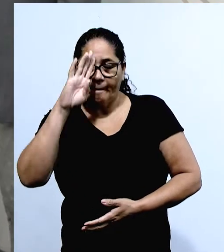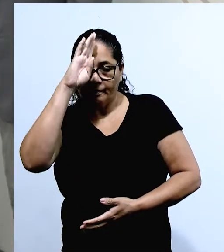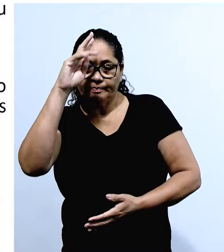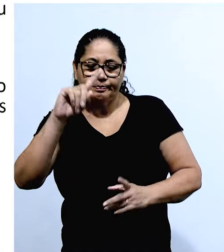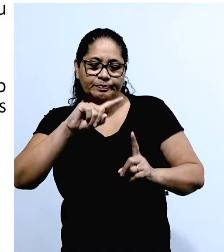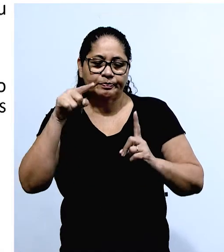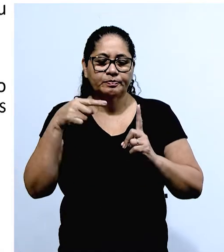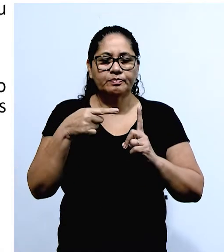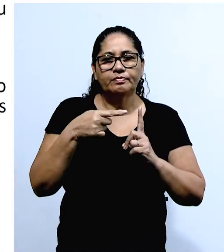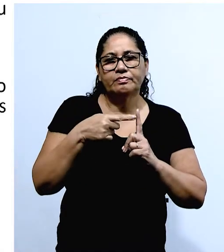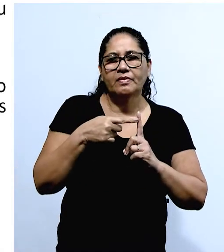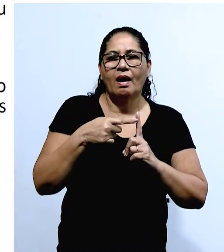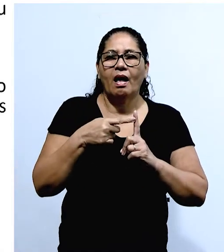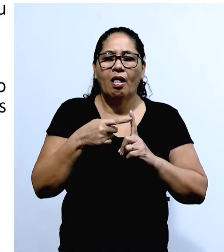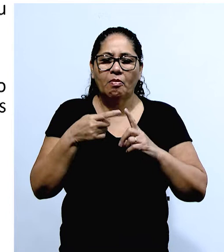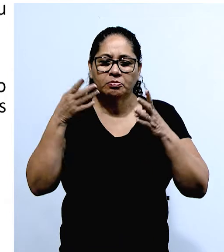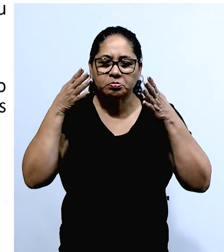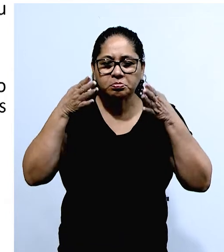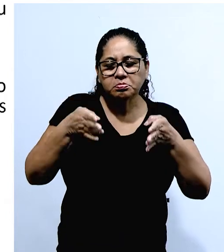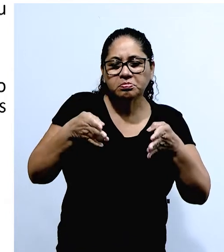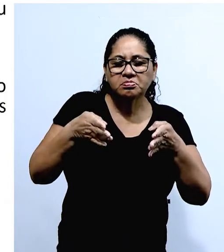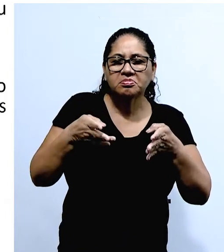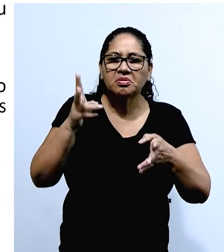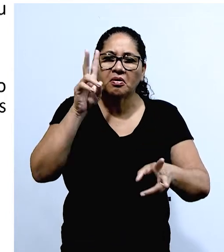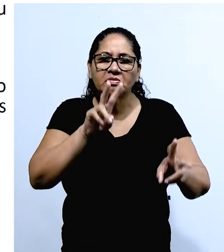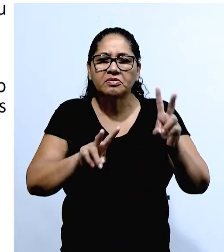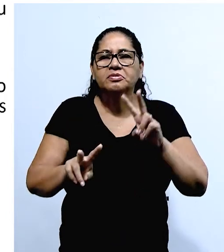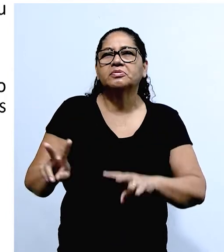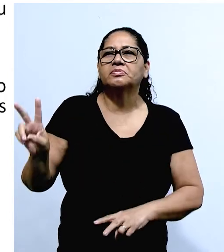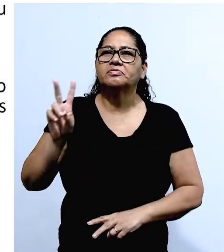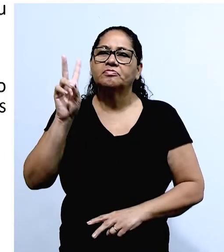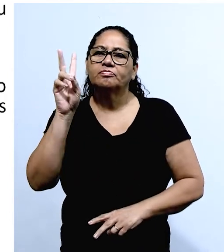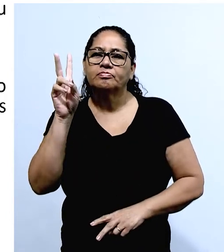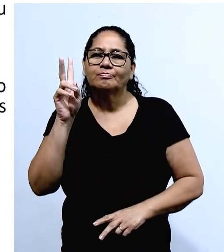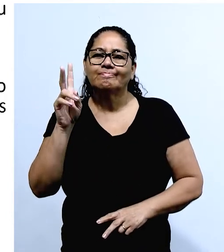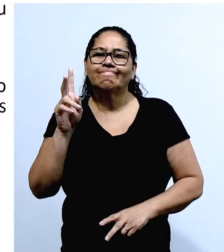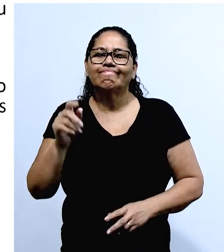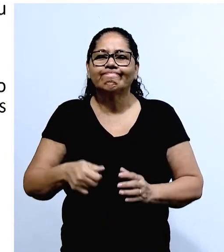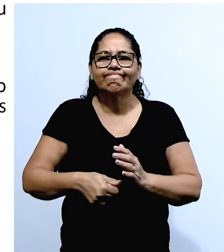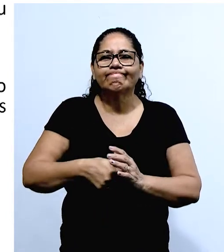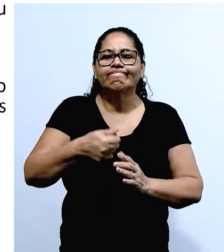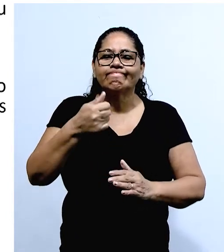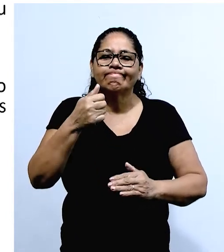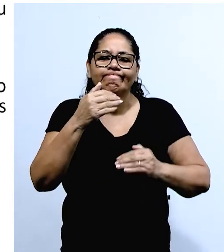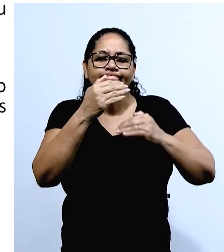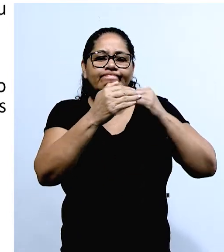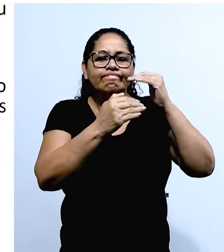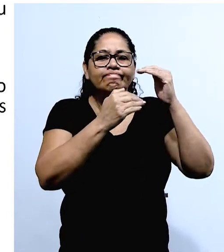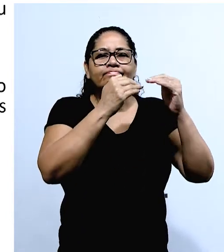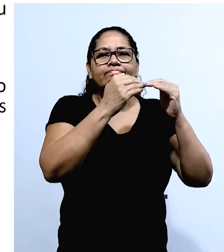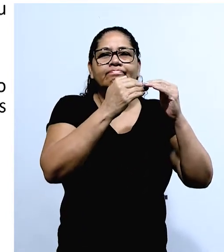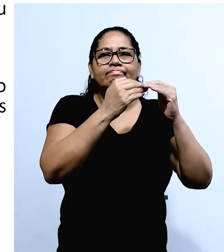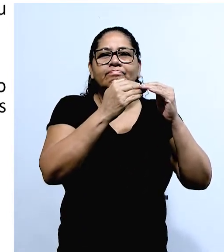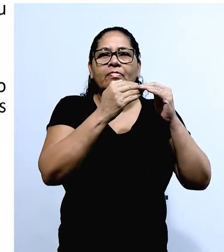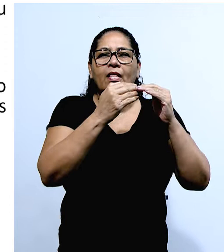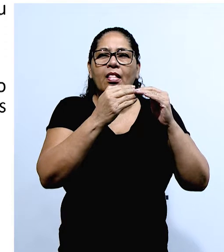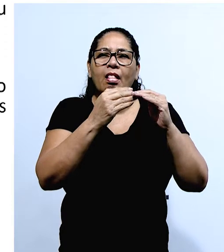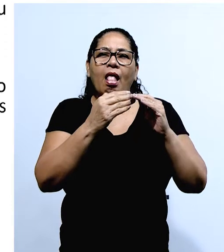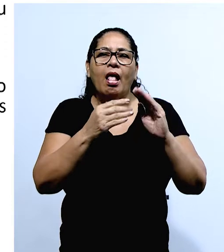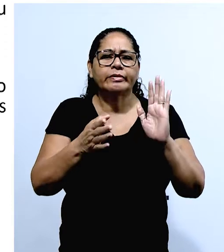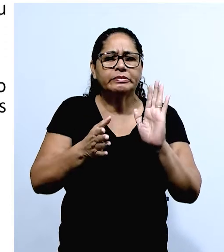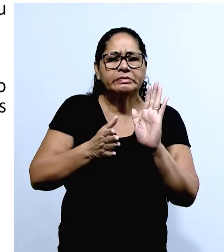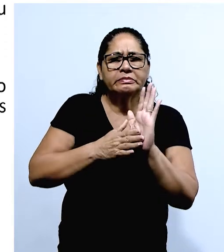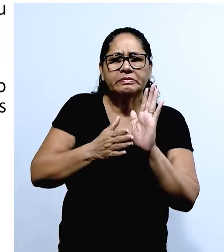2, que a gente vai tratar um pouquinho sobre missão, visão e valores, né? Então, primeiramente, que construir a missão